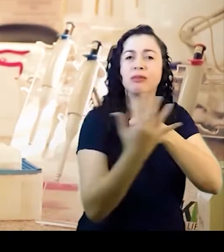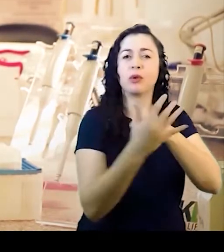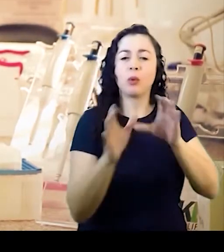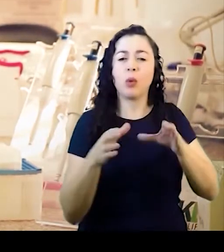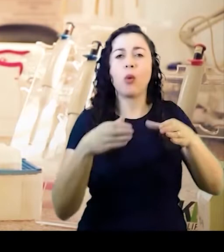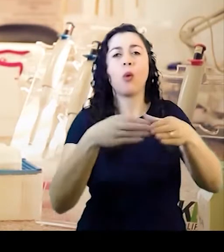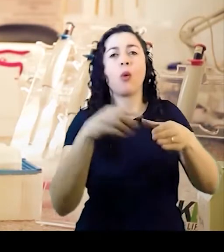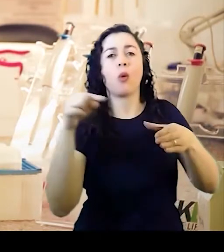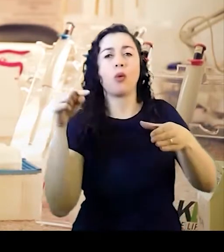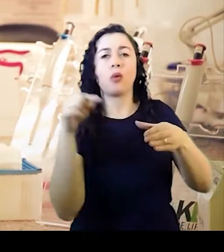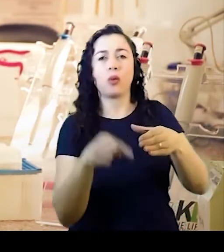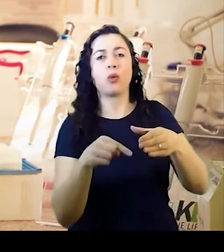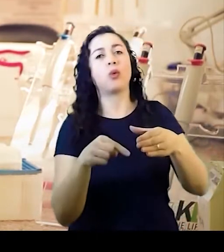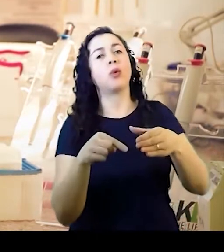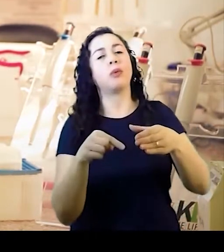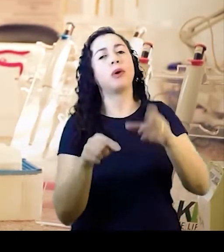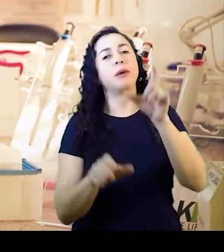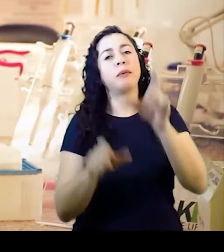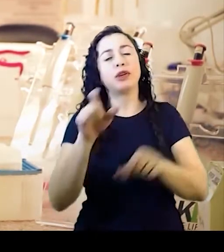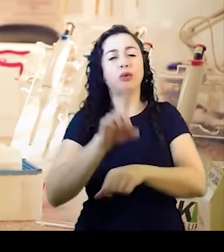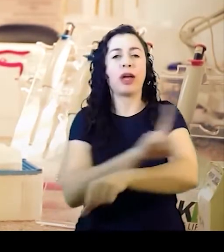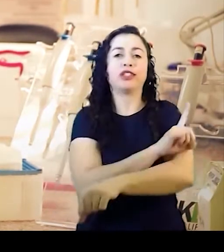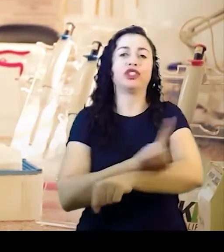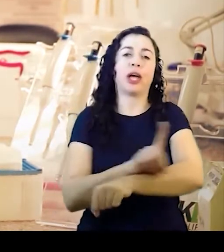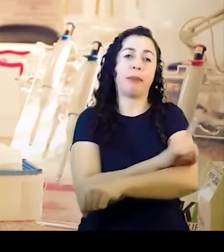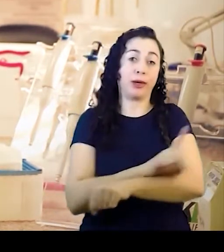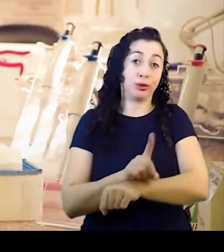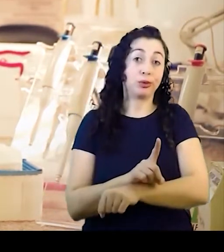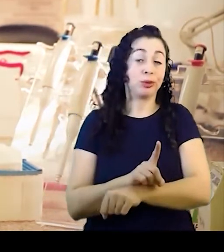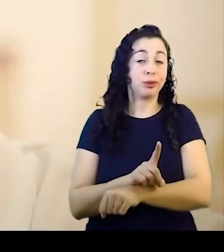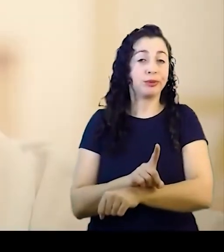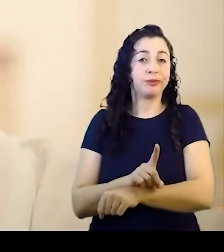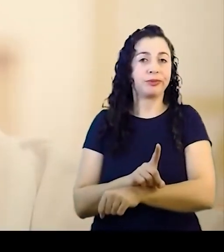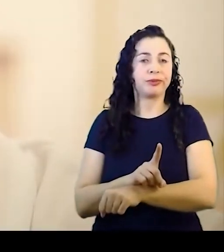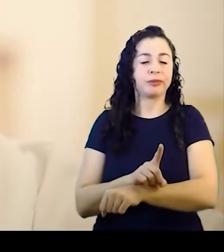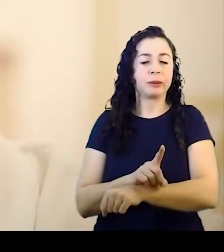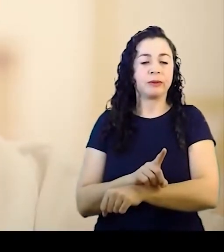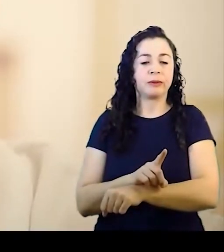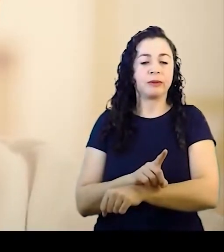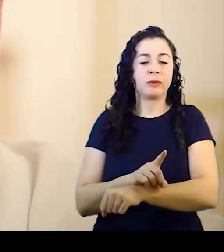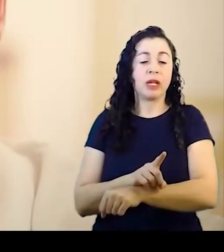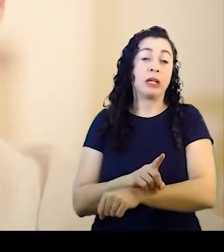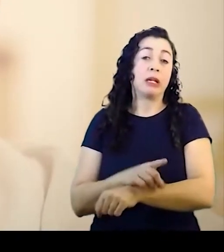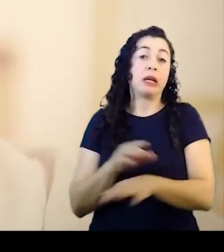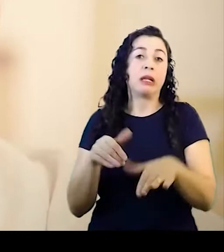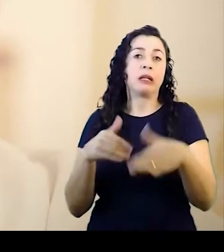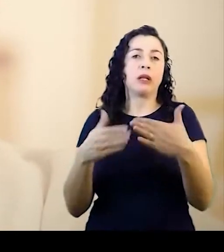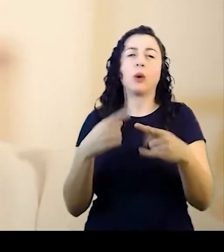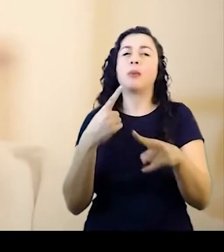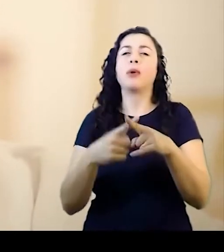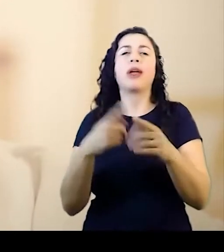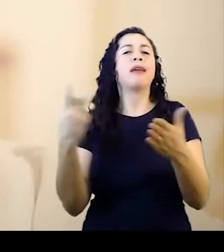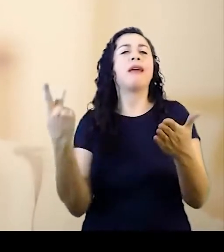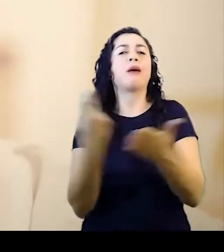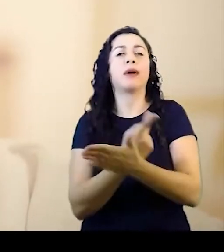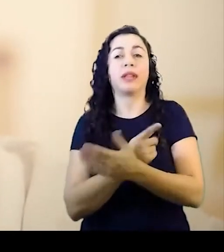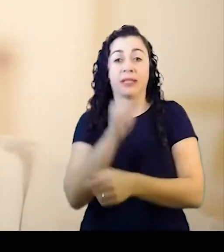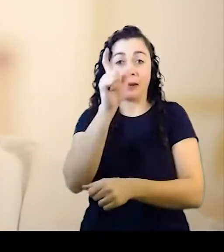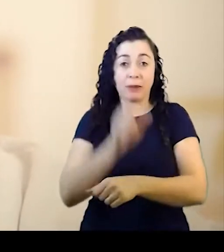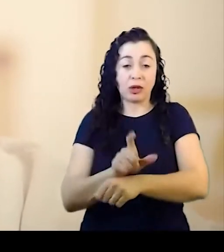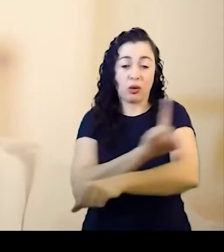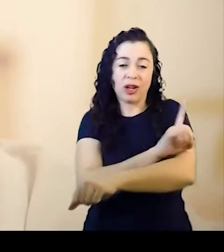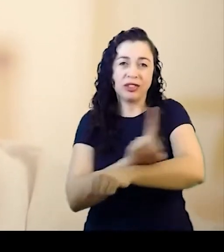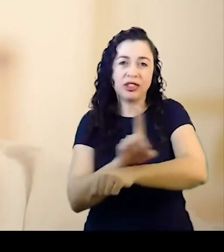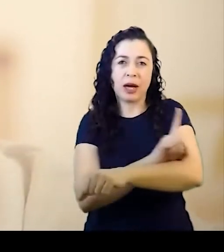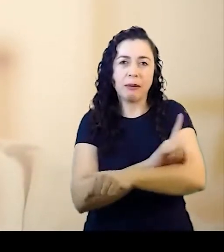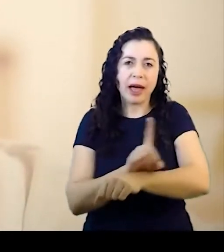grupo específico de pacientes, que são os pacientes diabéticos. Então, o que acontece com um paciente que tem resistência à